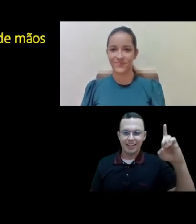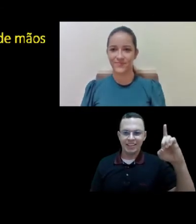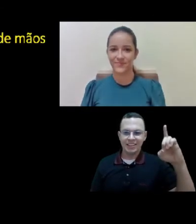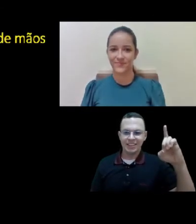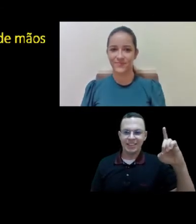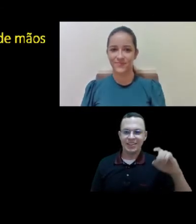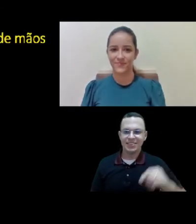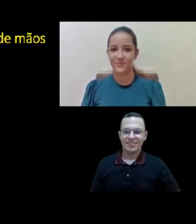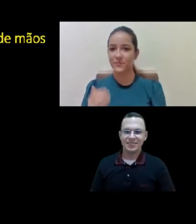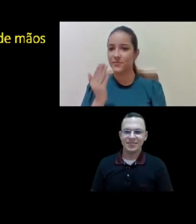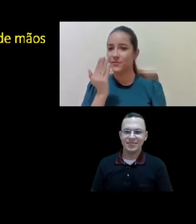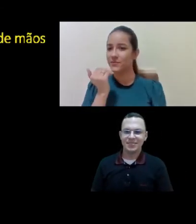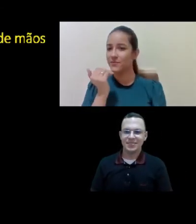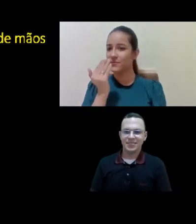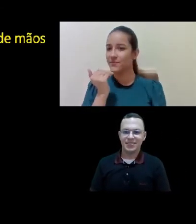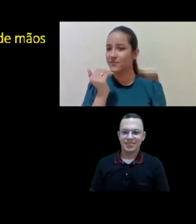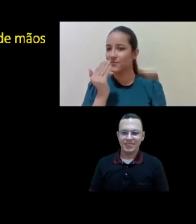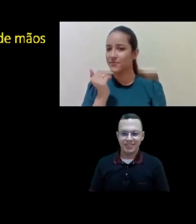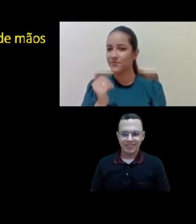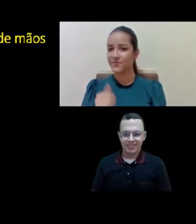D.